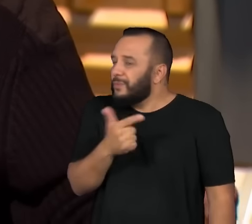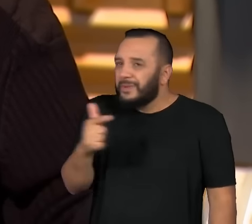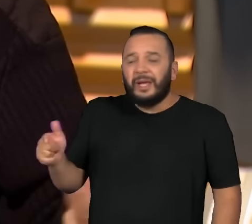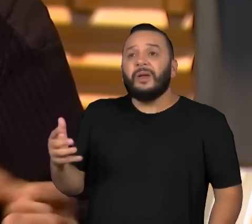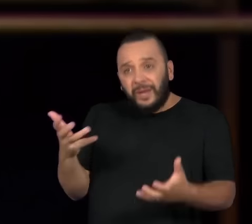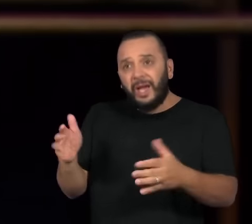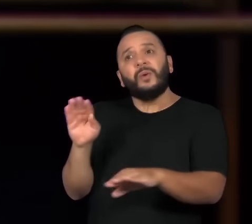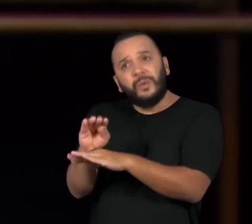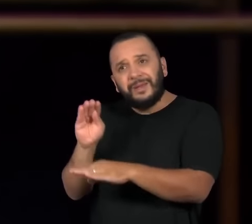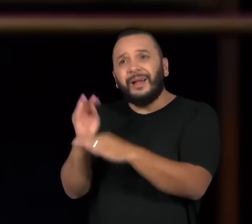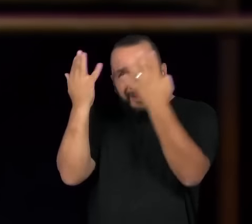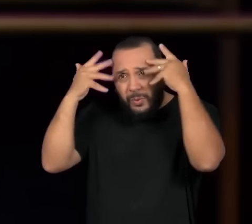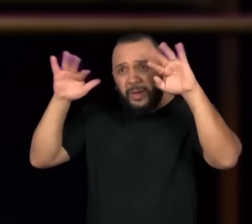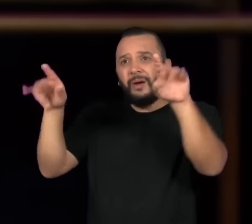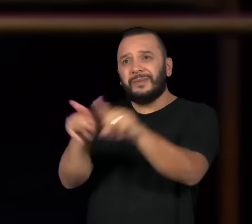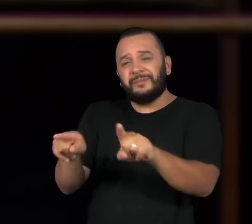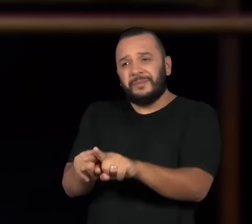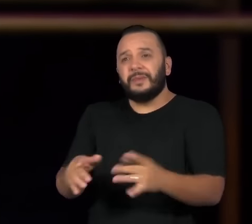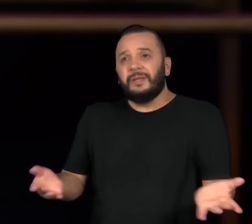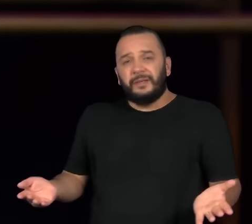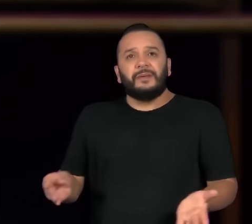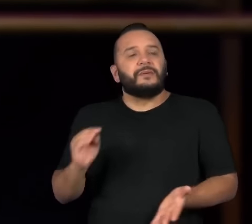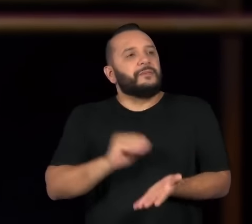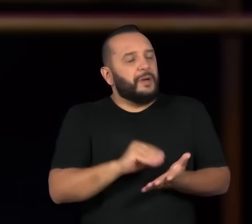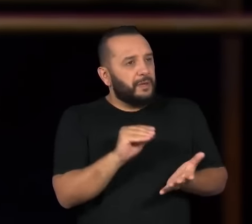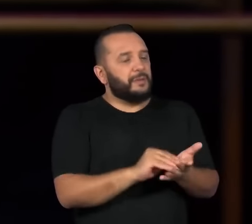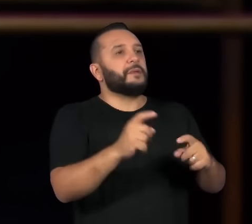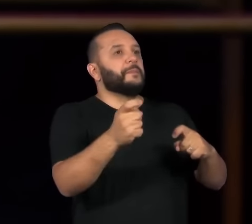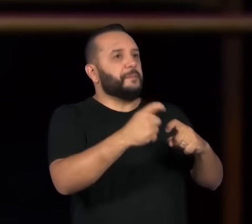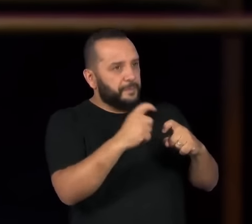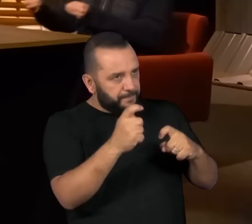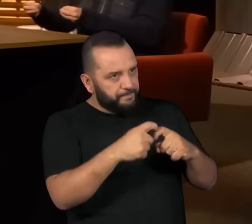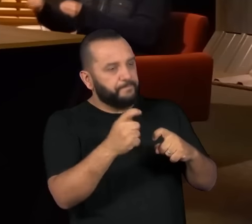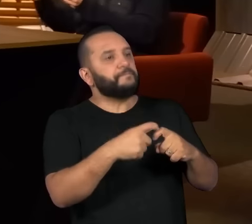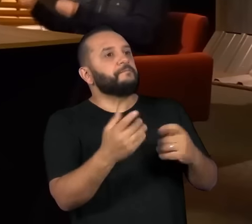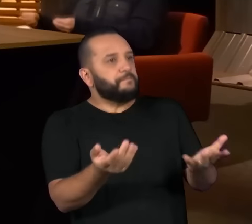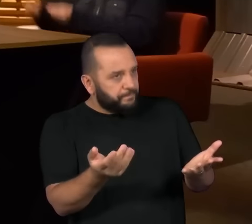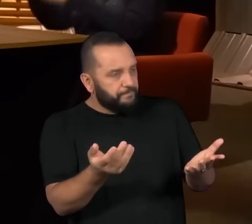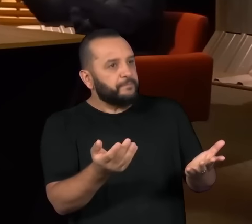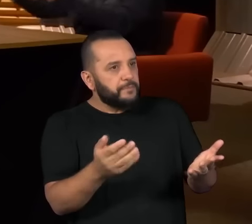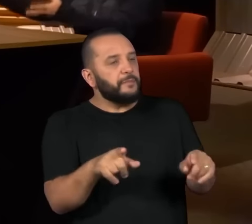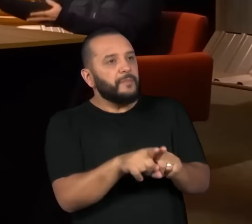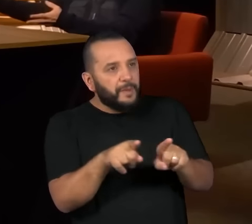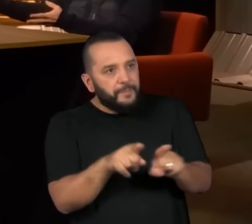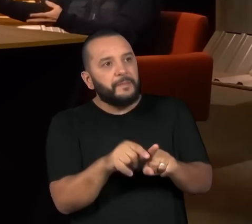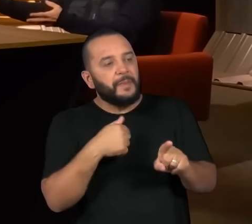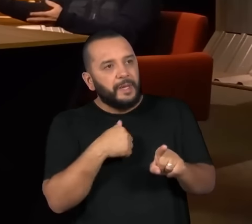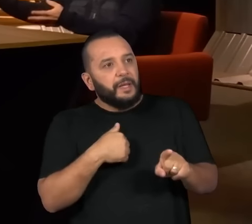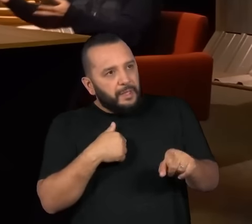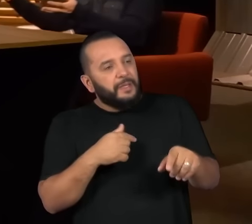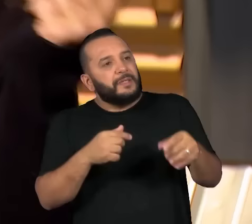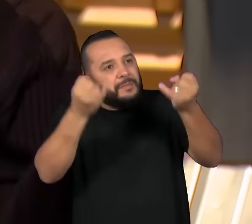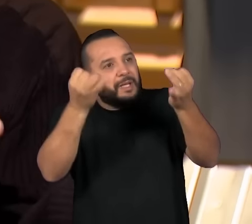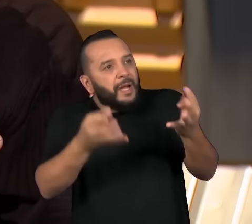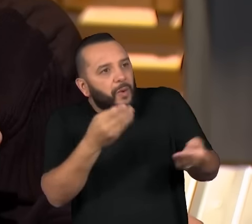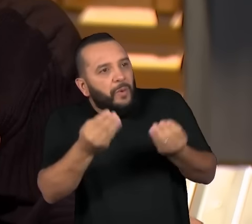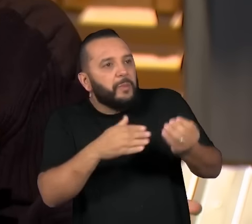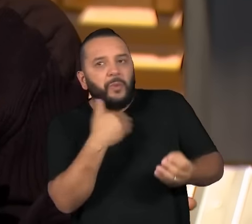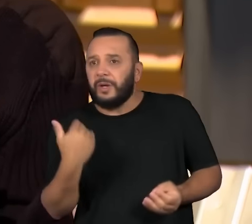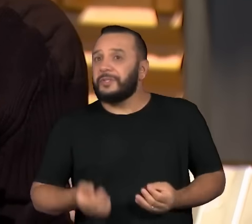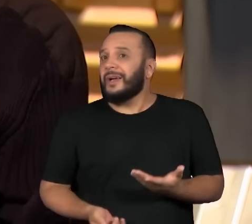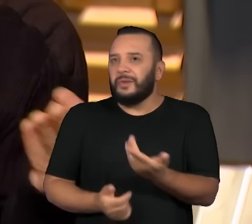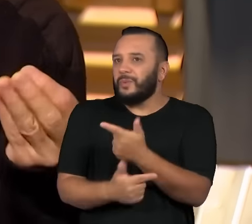mano, e falta uma preparação para o médico, que é um cara que lida com a não morte tem todos paliativo os na, dias. na faculdade. É. A equipe